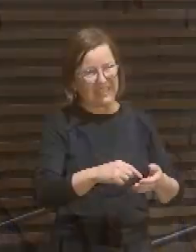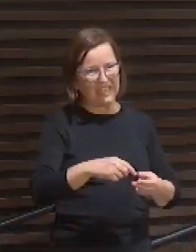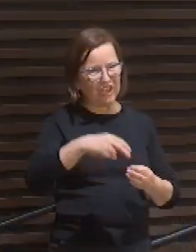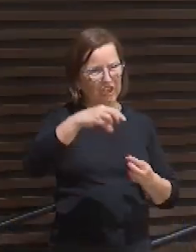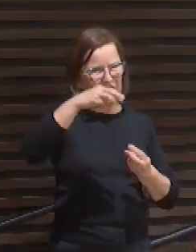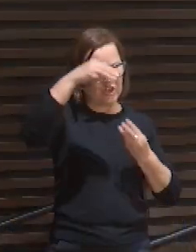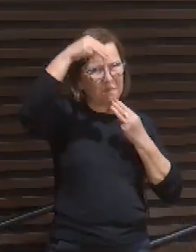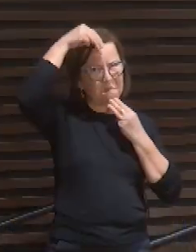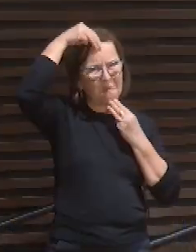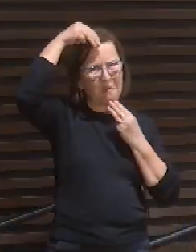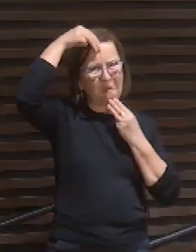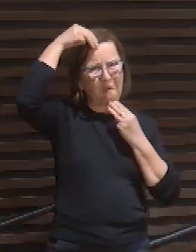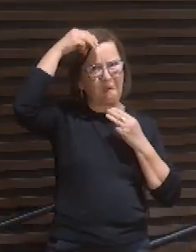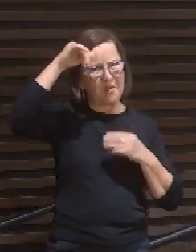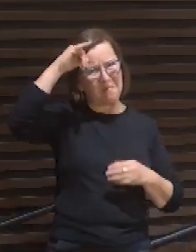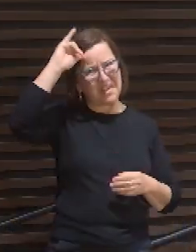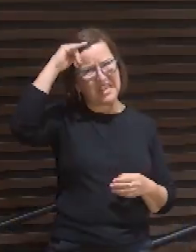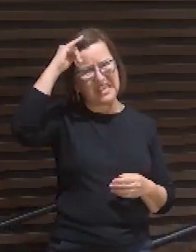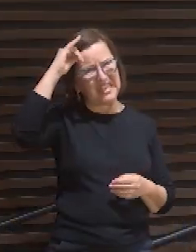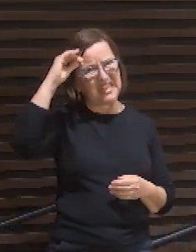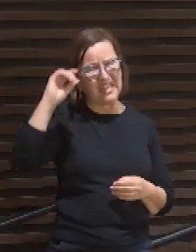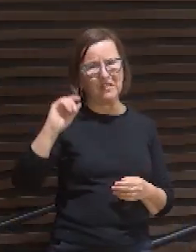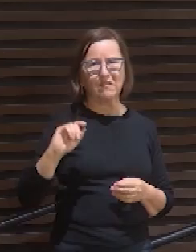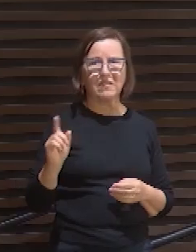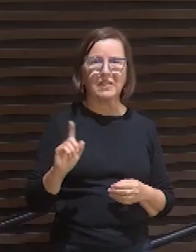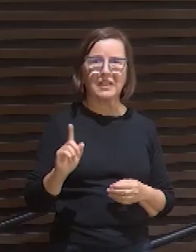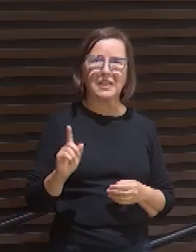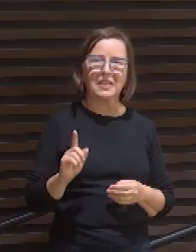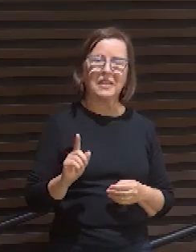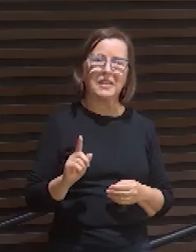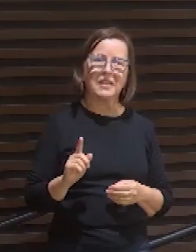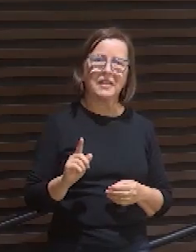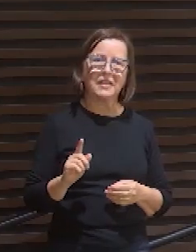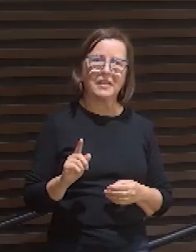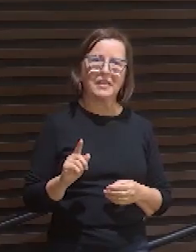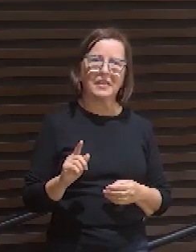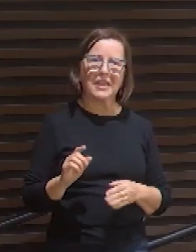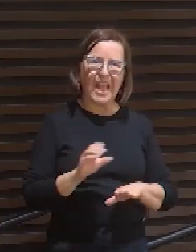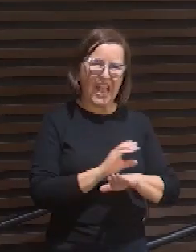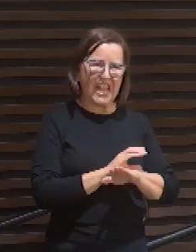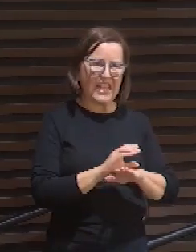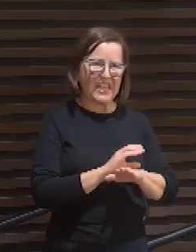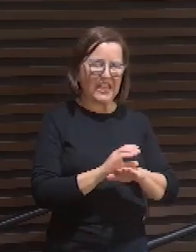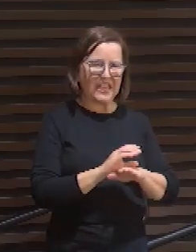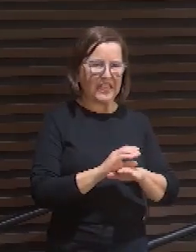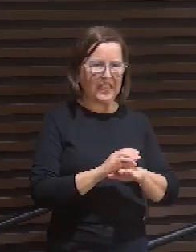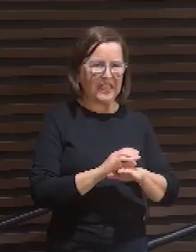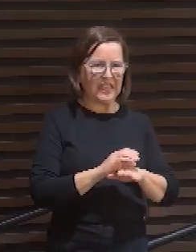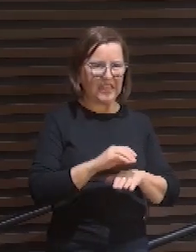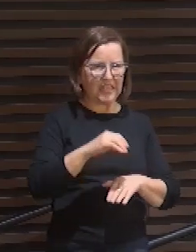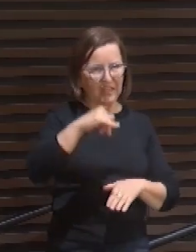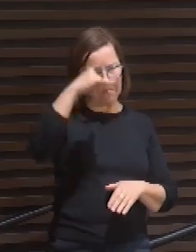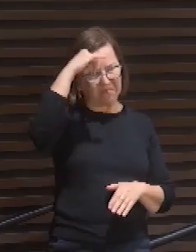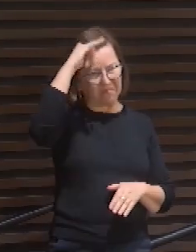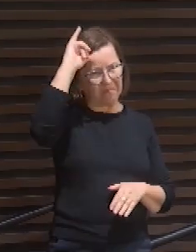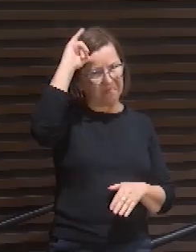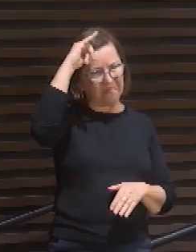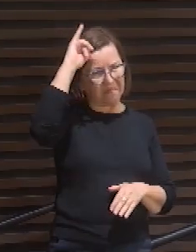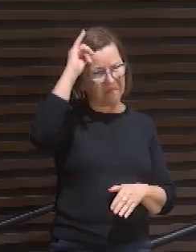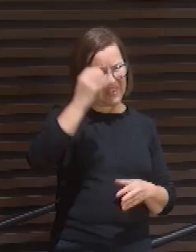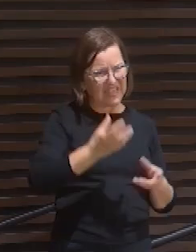e ele vai dizer depois, nem as cinzas de uma novilha,